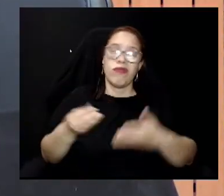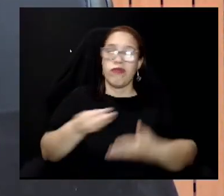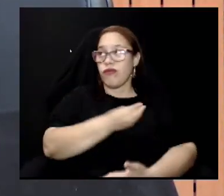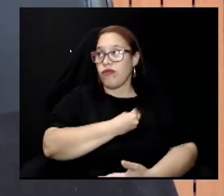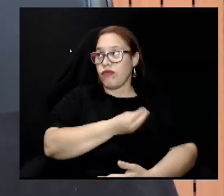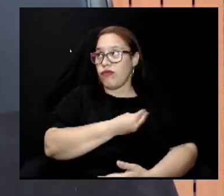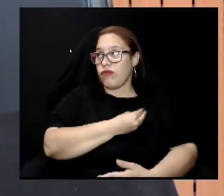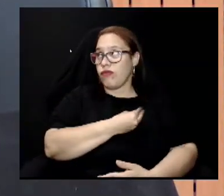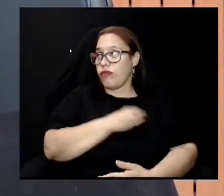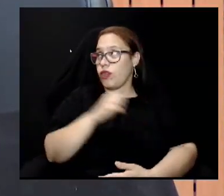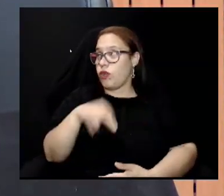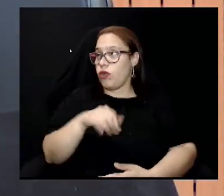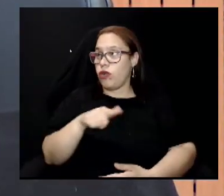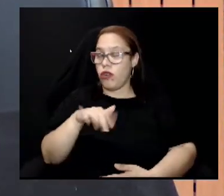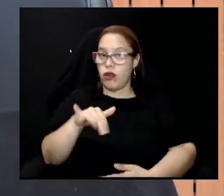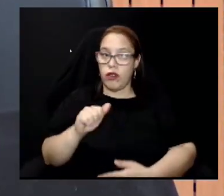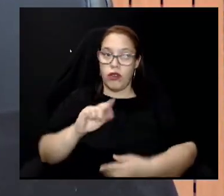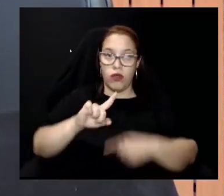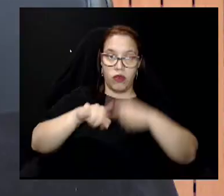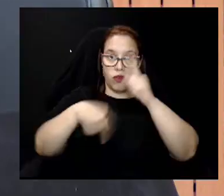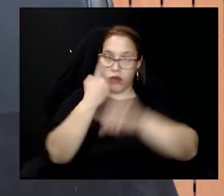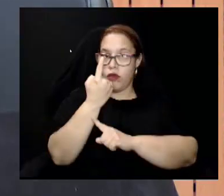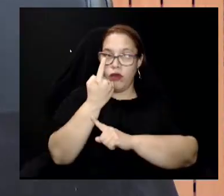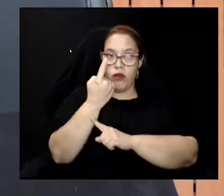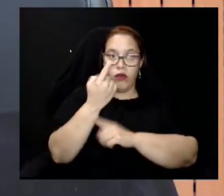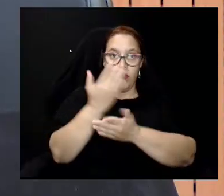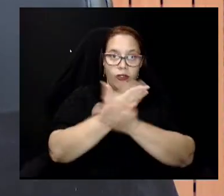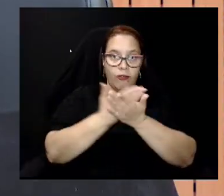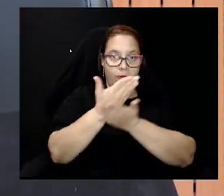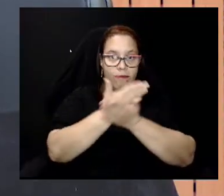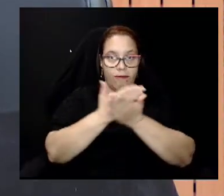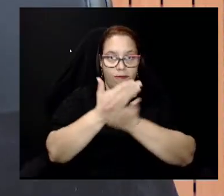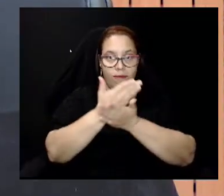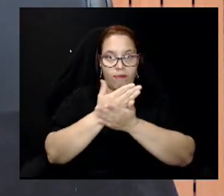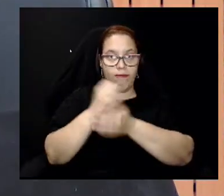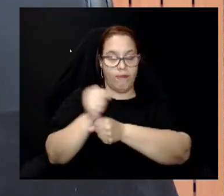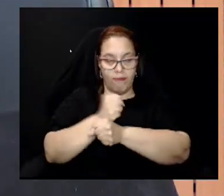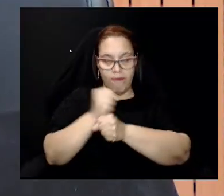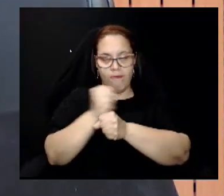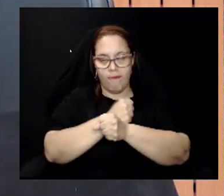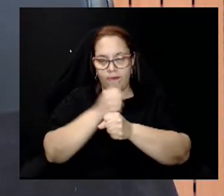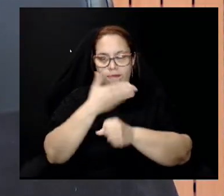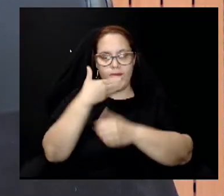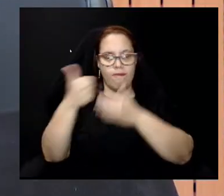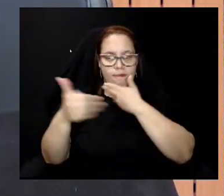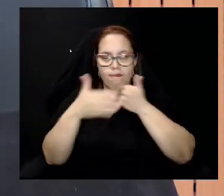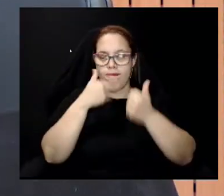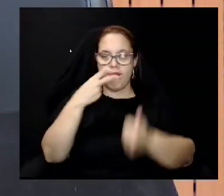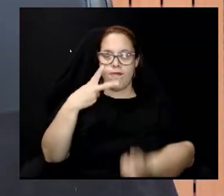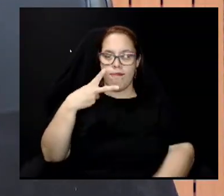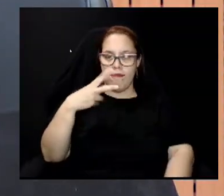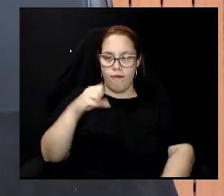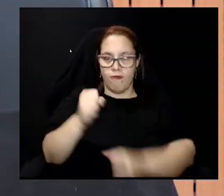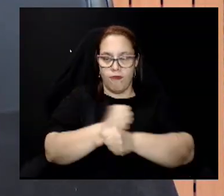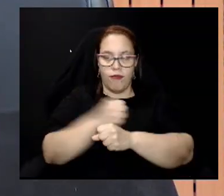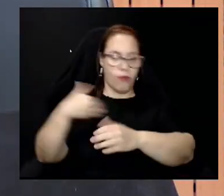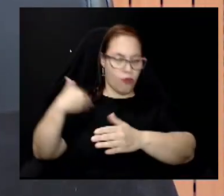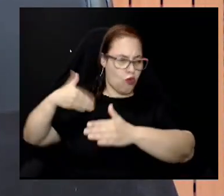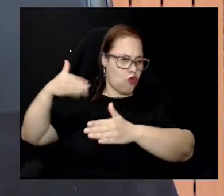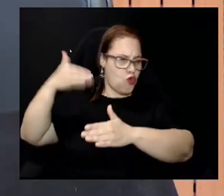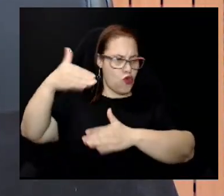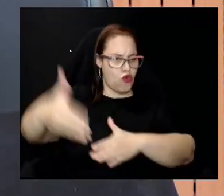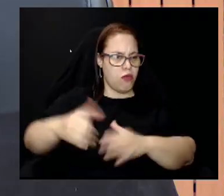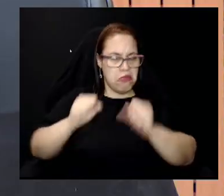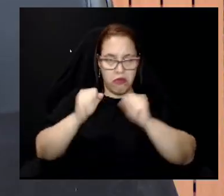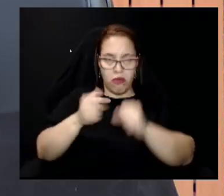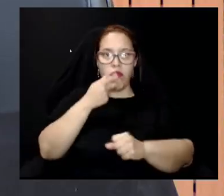um salto de tratamento surreal ao longo desses últimos anos. De 20 anos para cá, realmente, a gente pode falar em cura ou